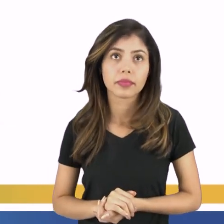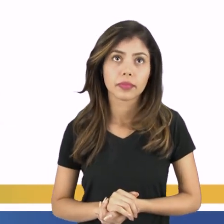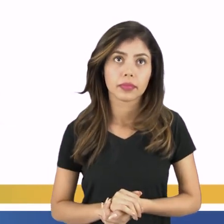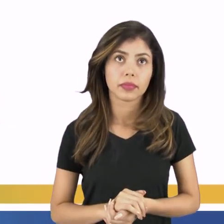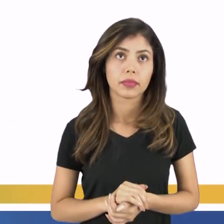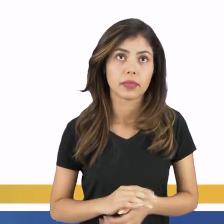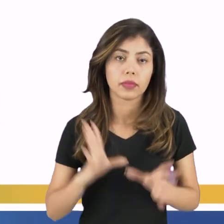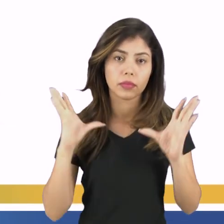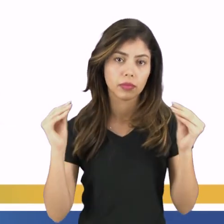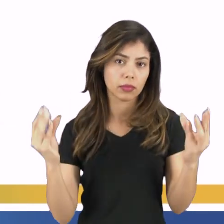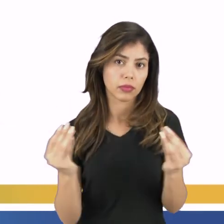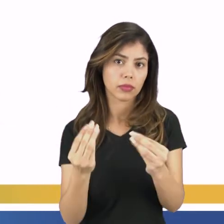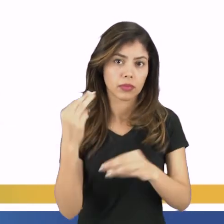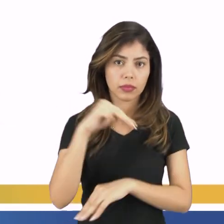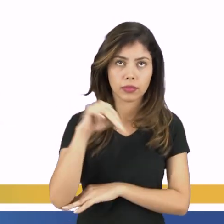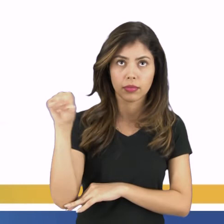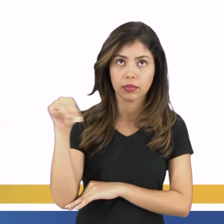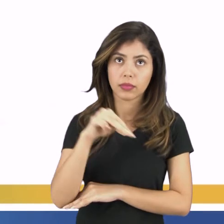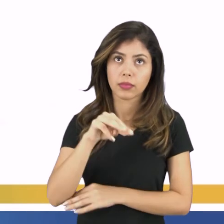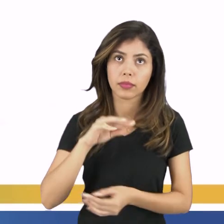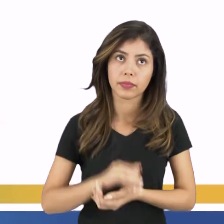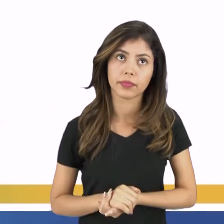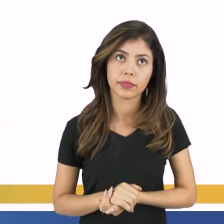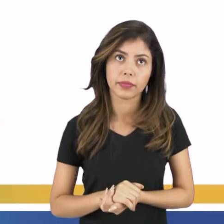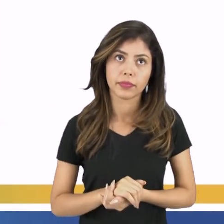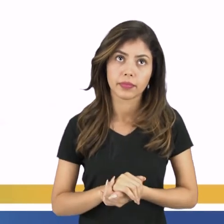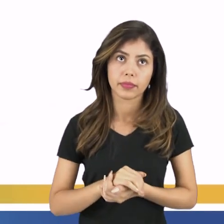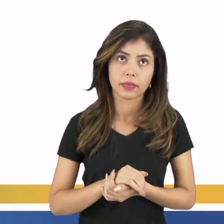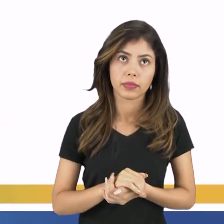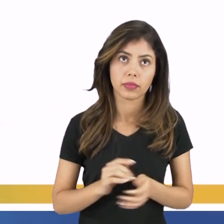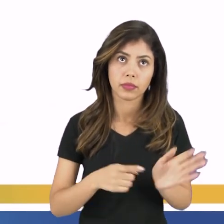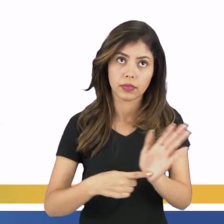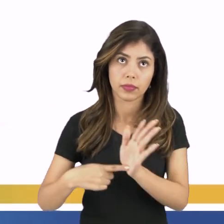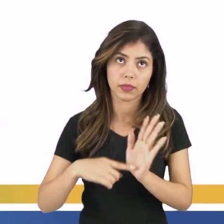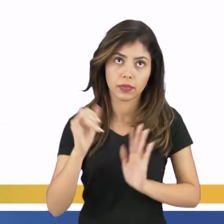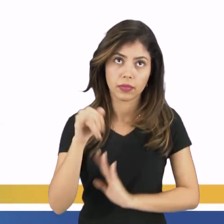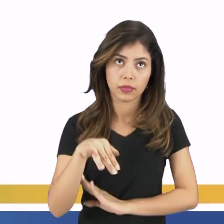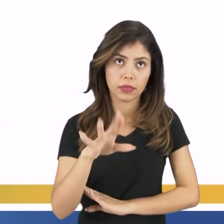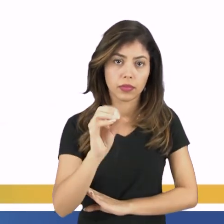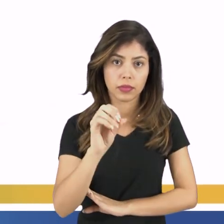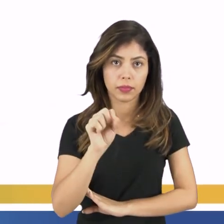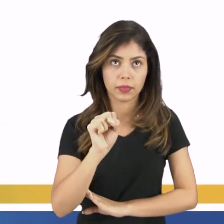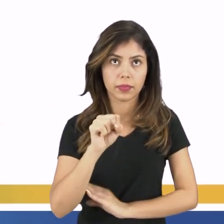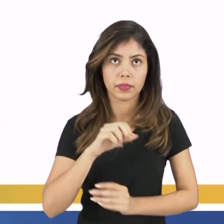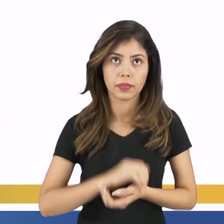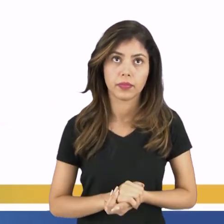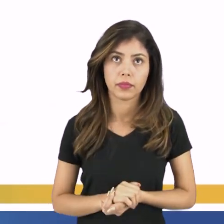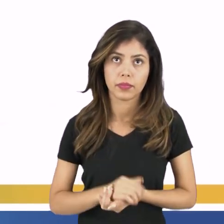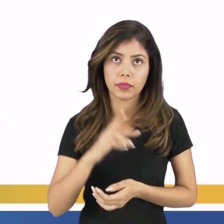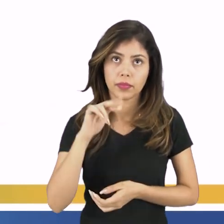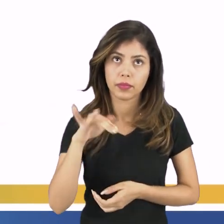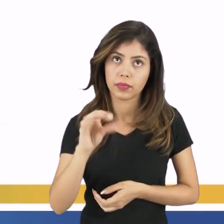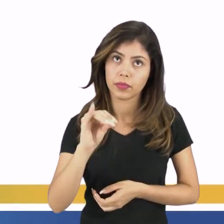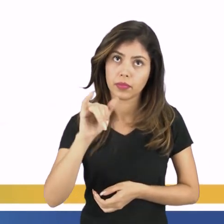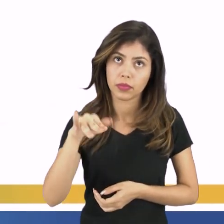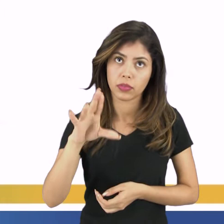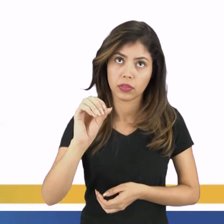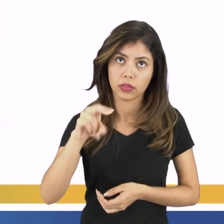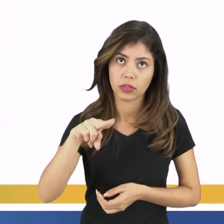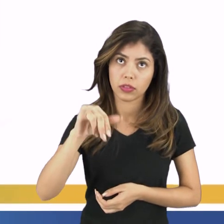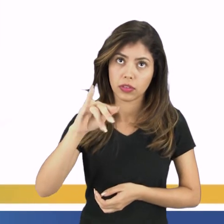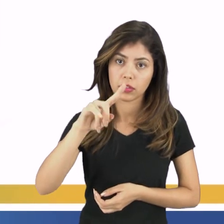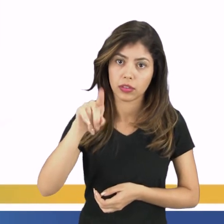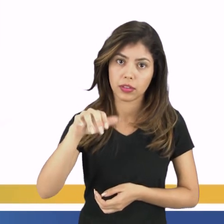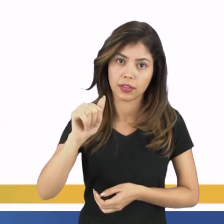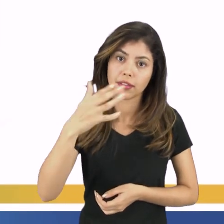substância molecular reage com água, pode ocorrer a formação de íons. Esse fenômeno é chamado de ionização.